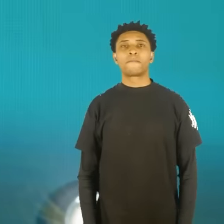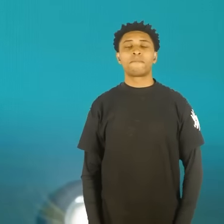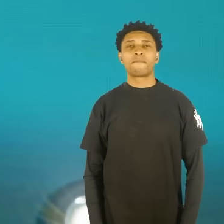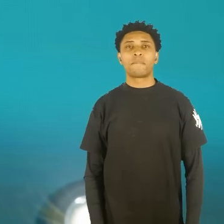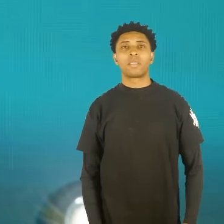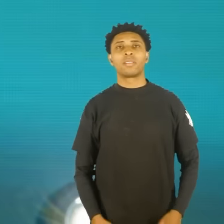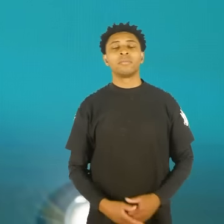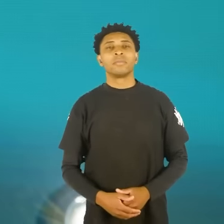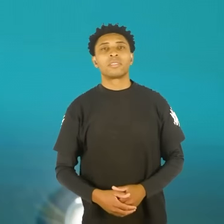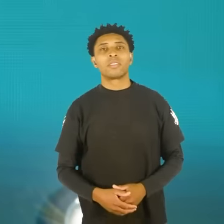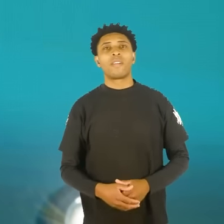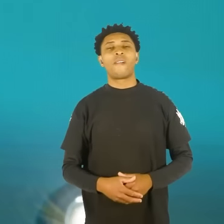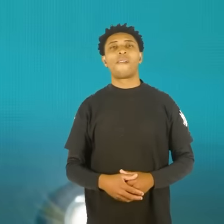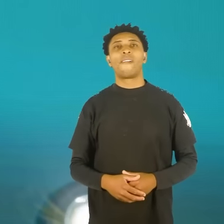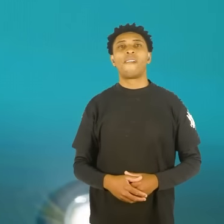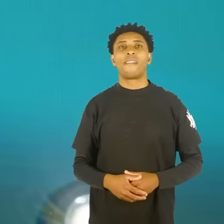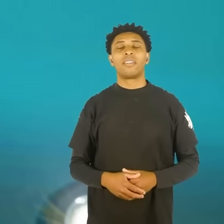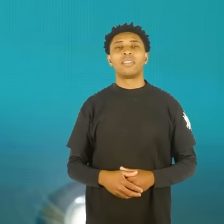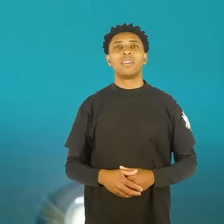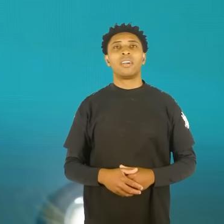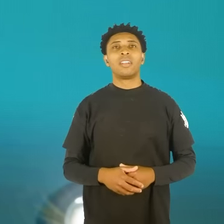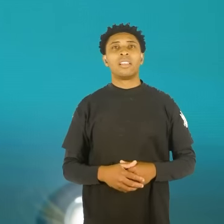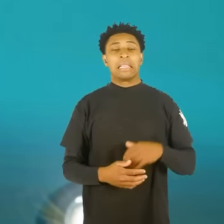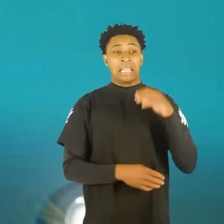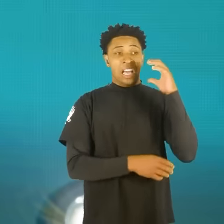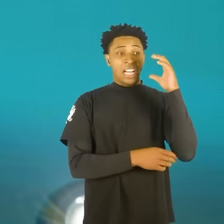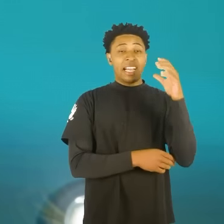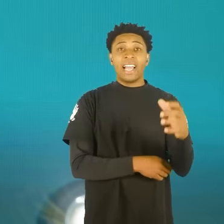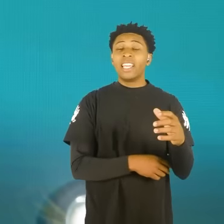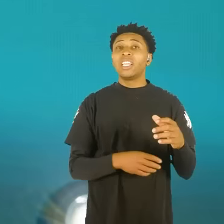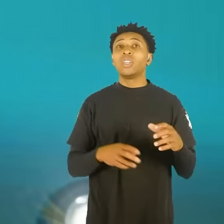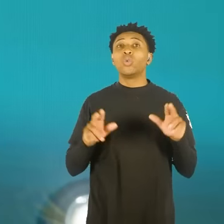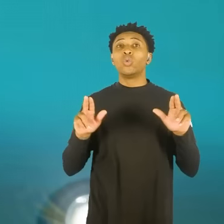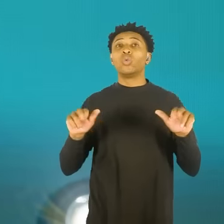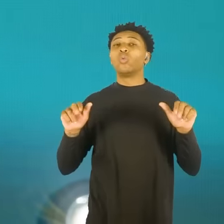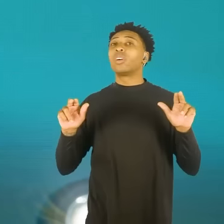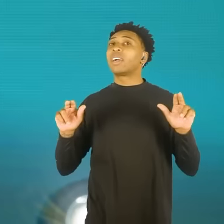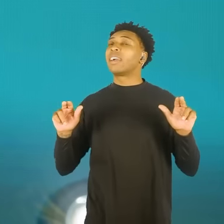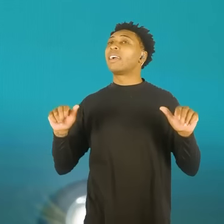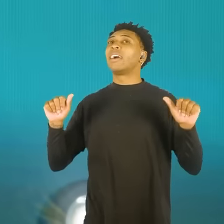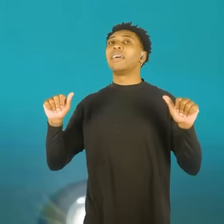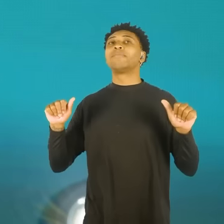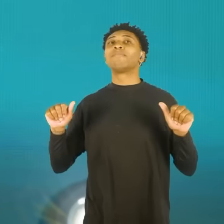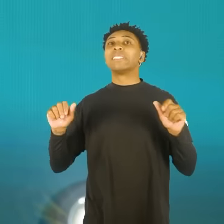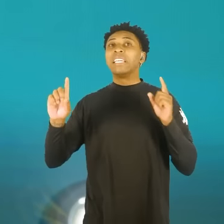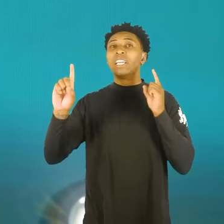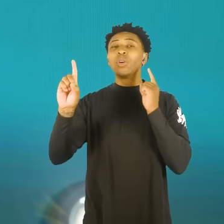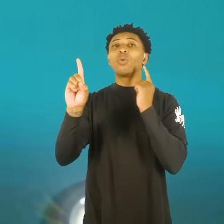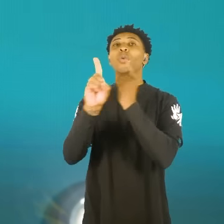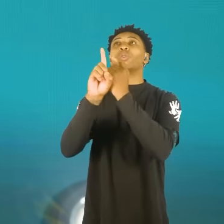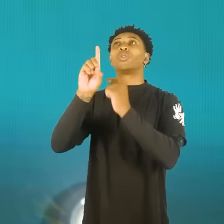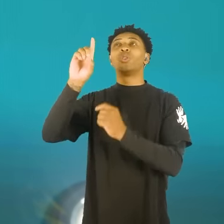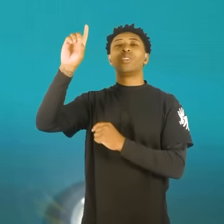na história Caim se reencontrando com Deus. Ele se despede para nunca mais